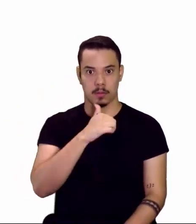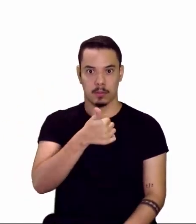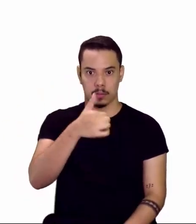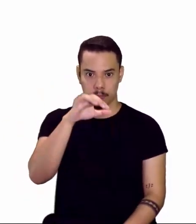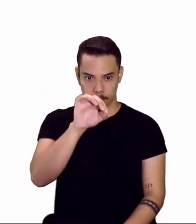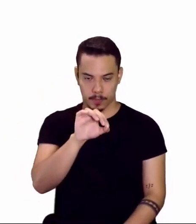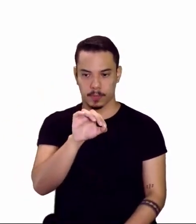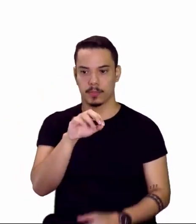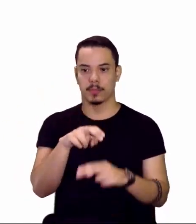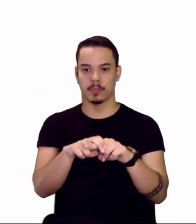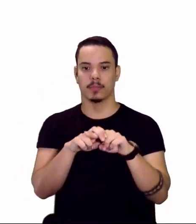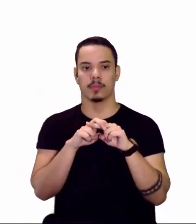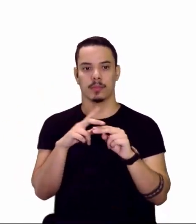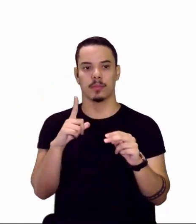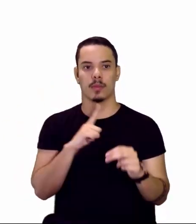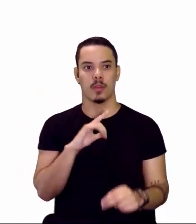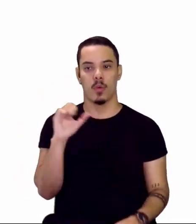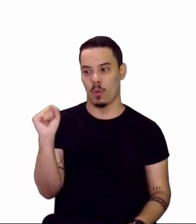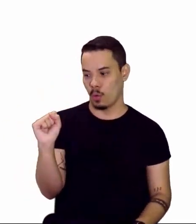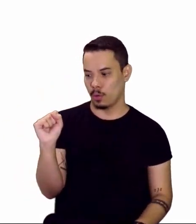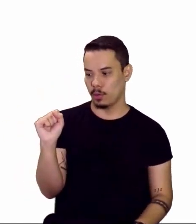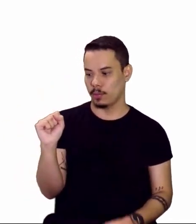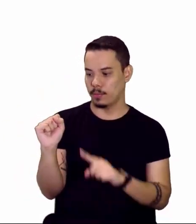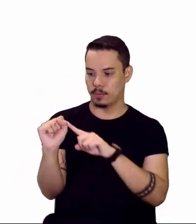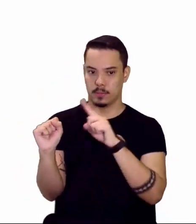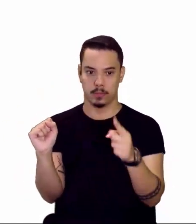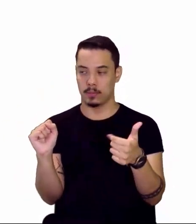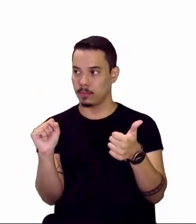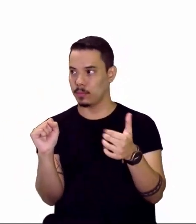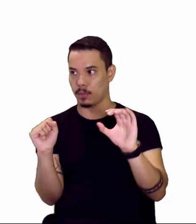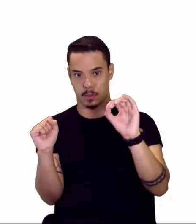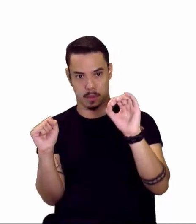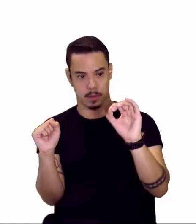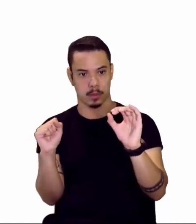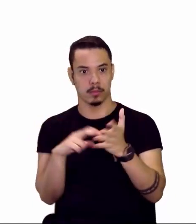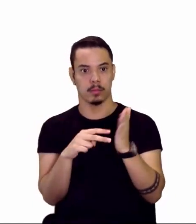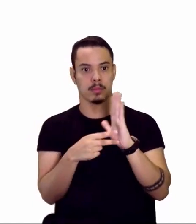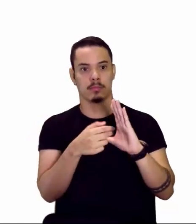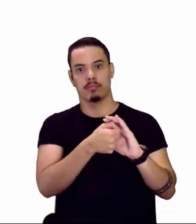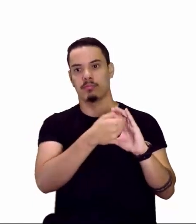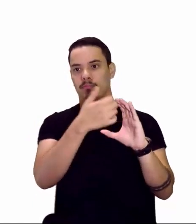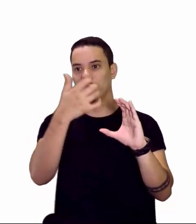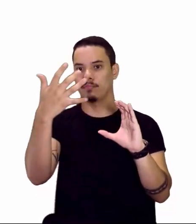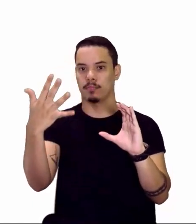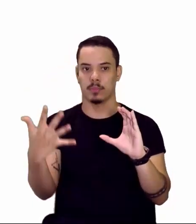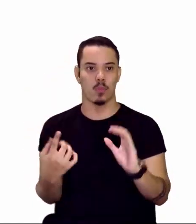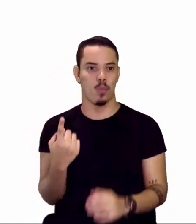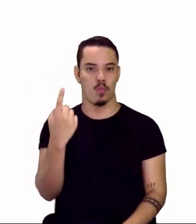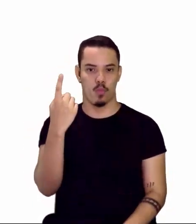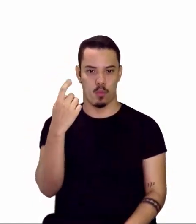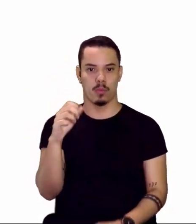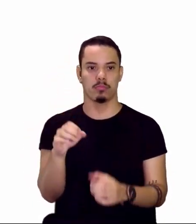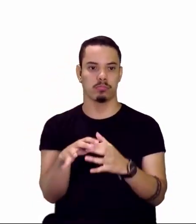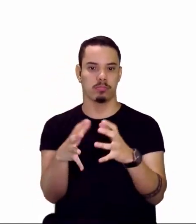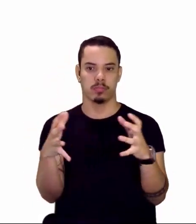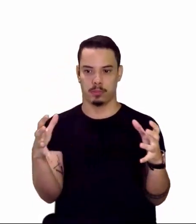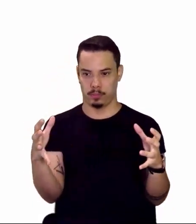elétrons. Portanto, ao invés de 8, passou para 10. Caracterizando uma expansão.